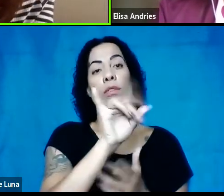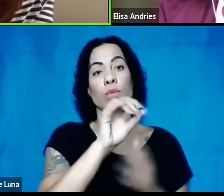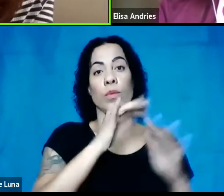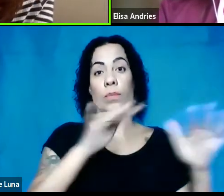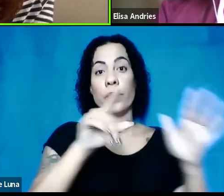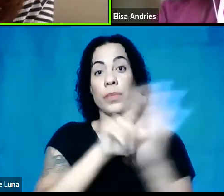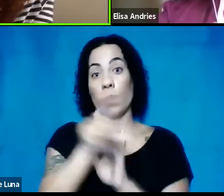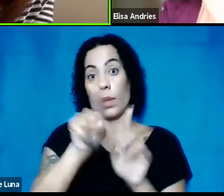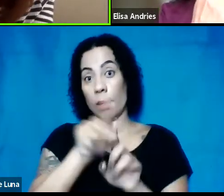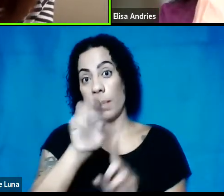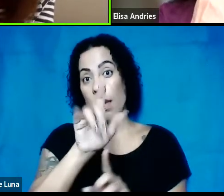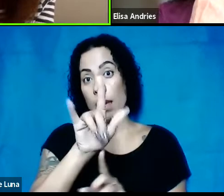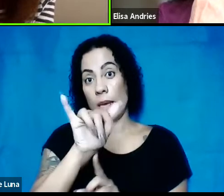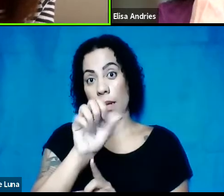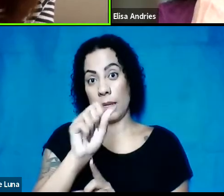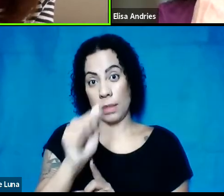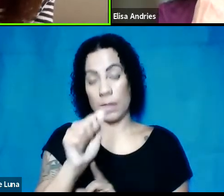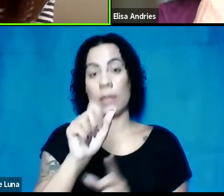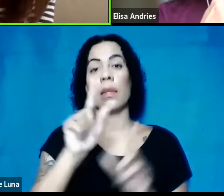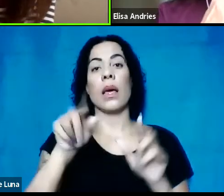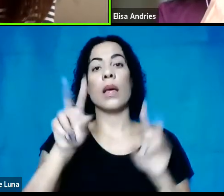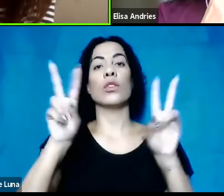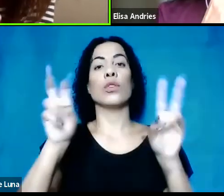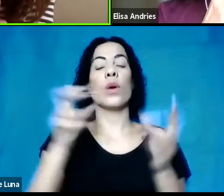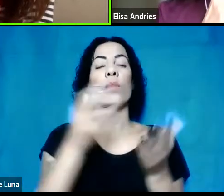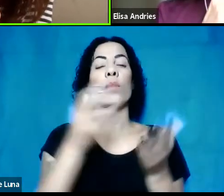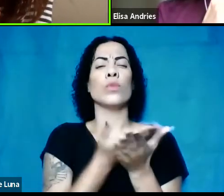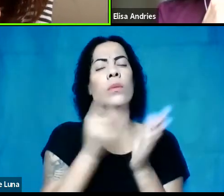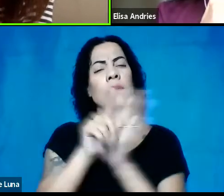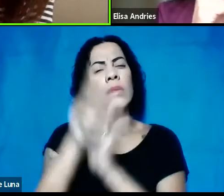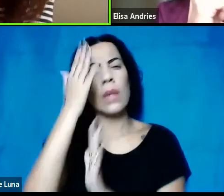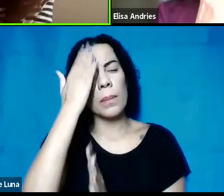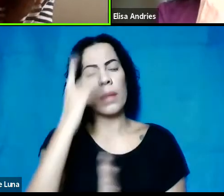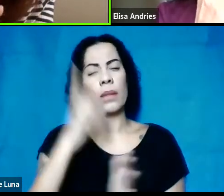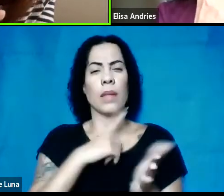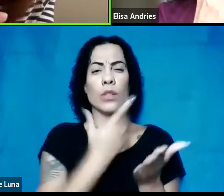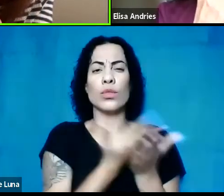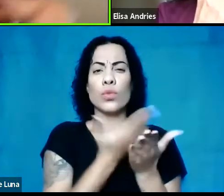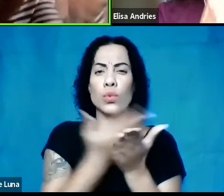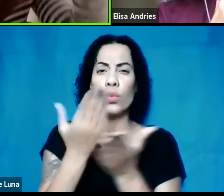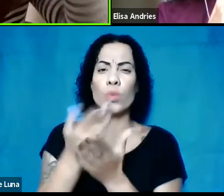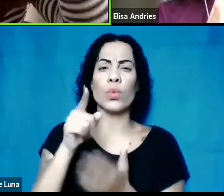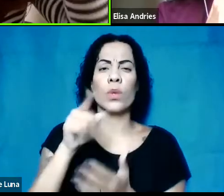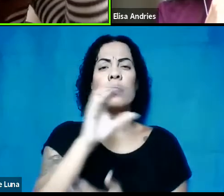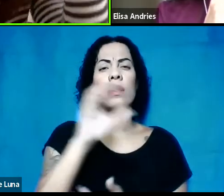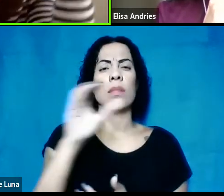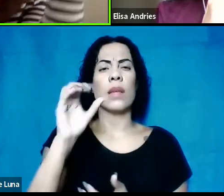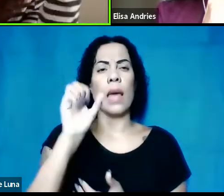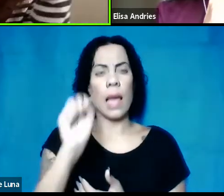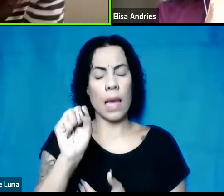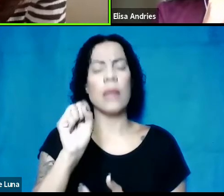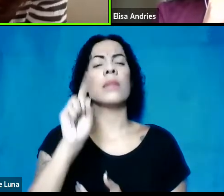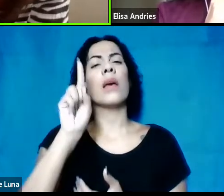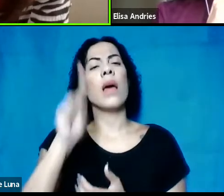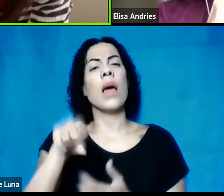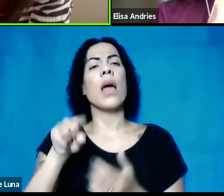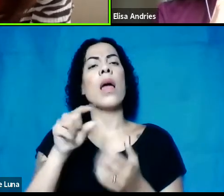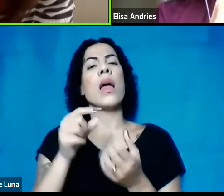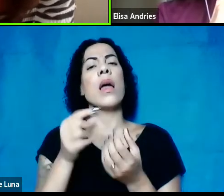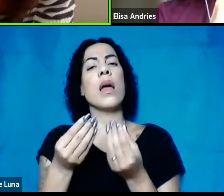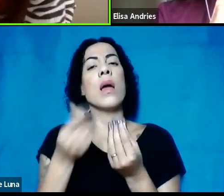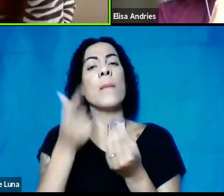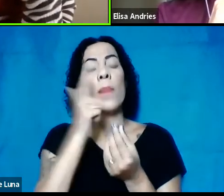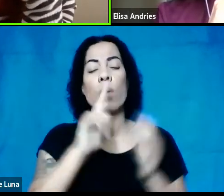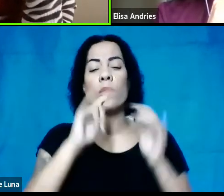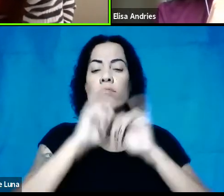CCS sobre estudos, se existem estudos da CCS, no sentido de viabilizar a divulgação pública de